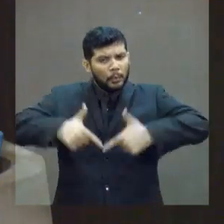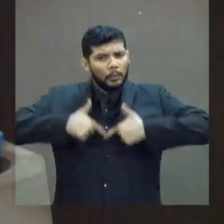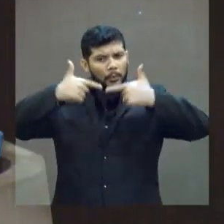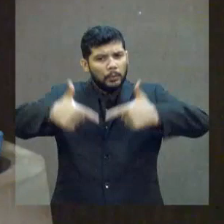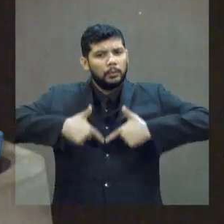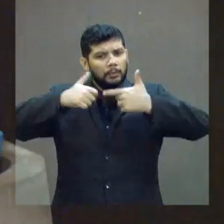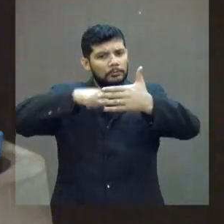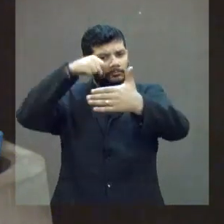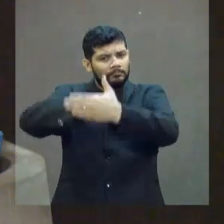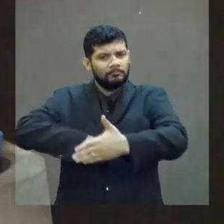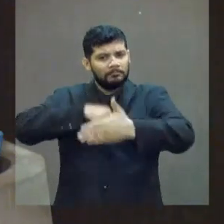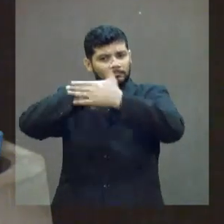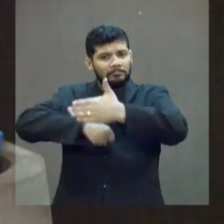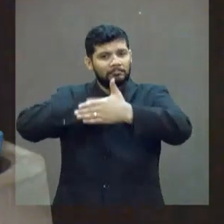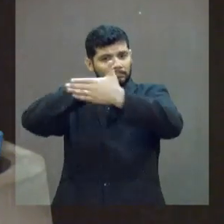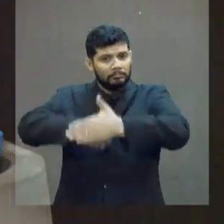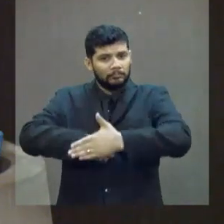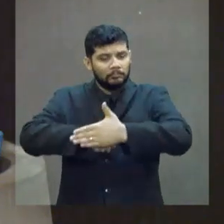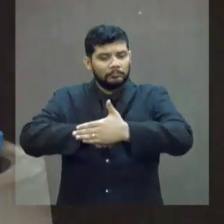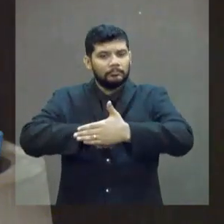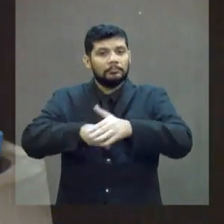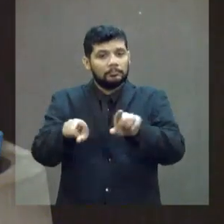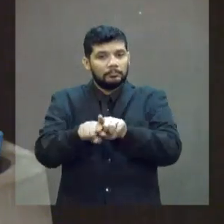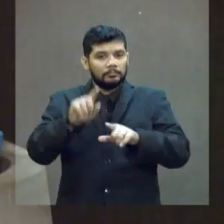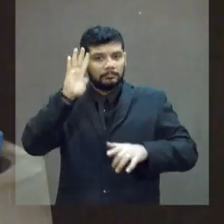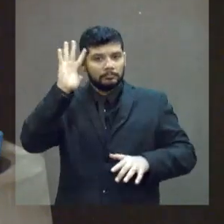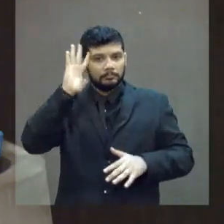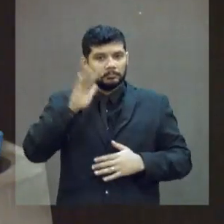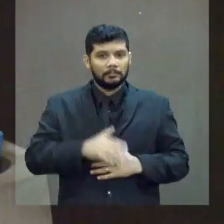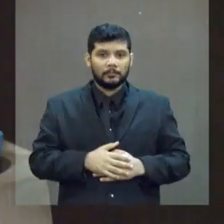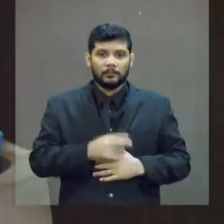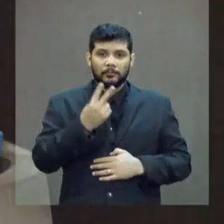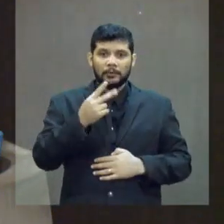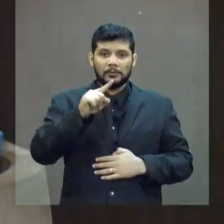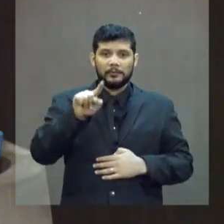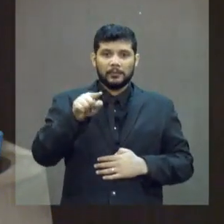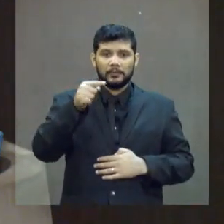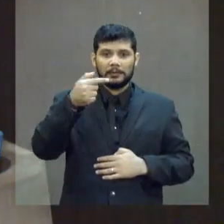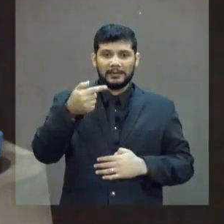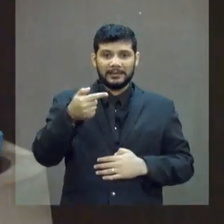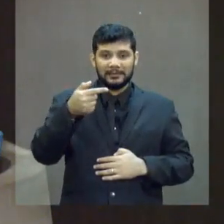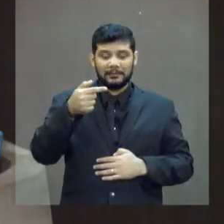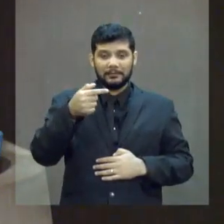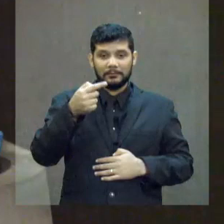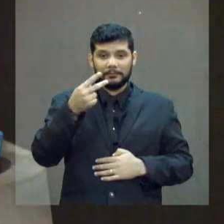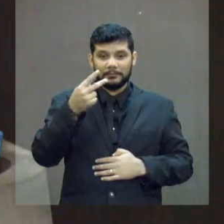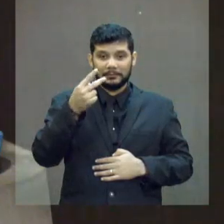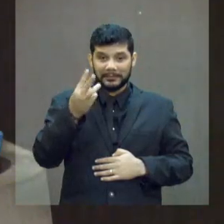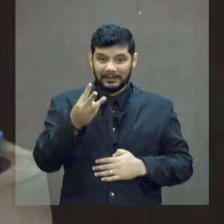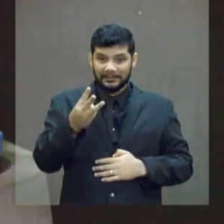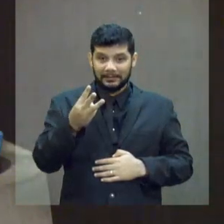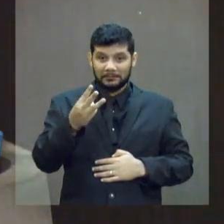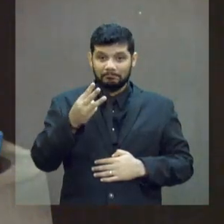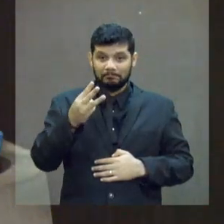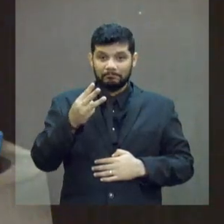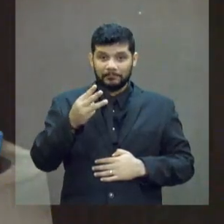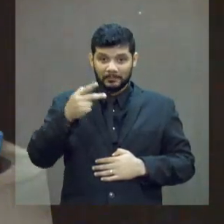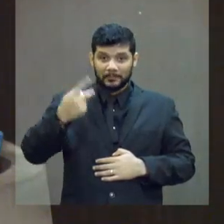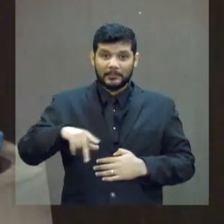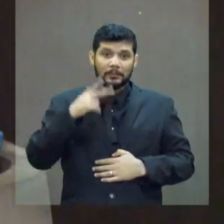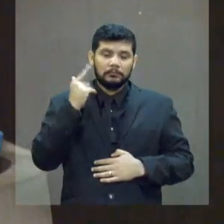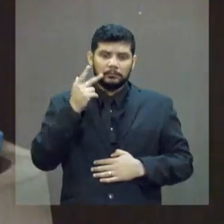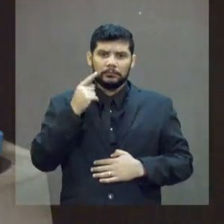de autorreflexão. Repito, 2,3 milhões de cearenses são pessoas com deficiência. É uma